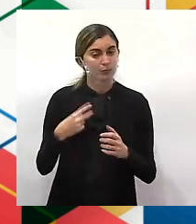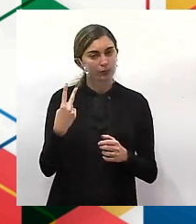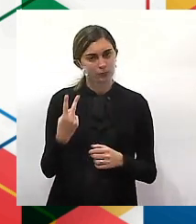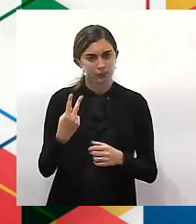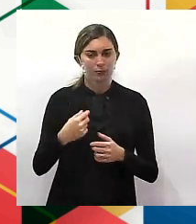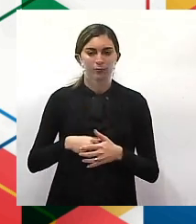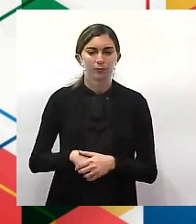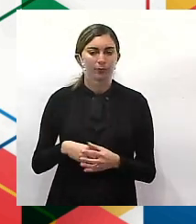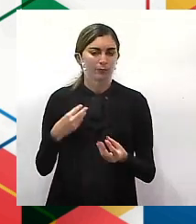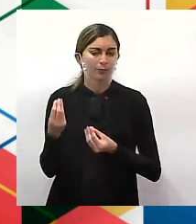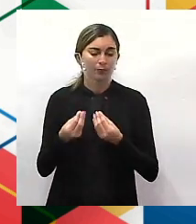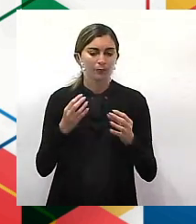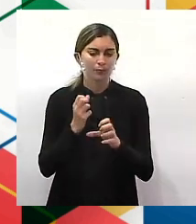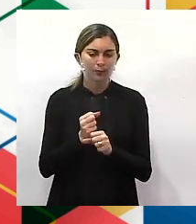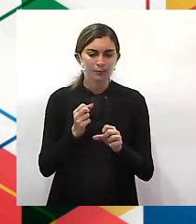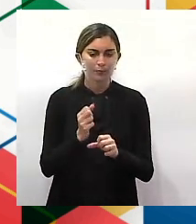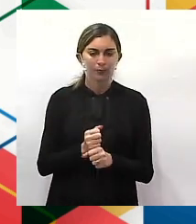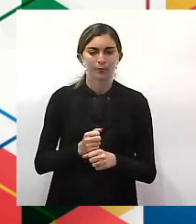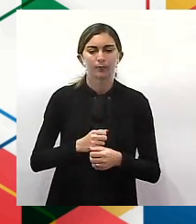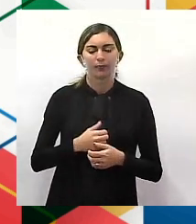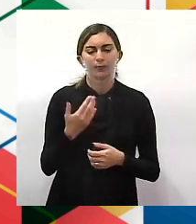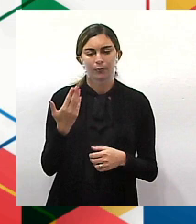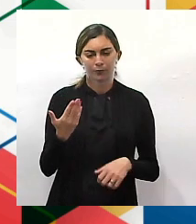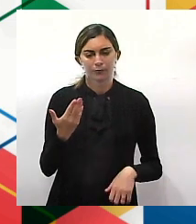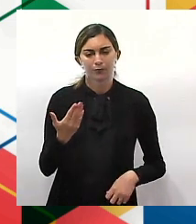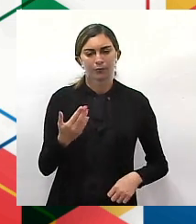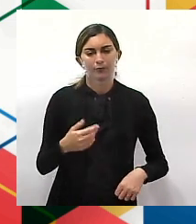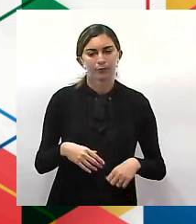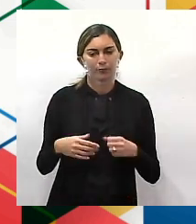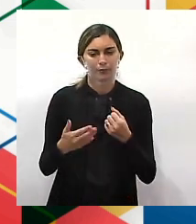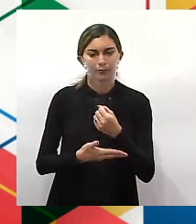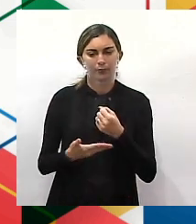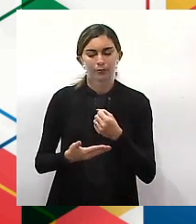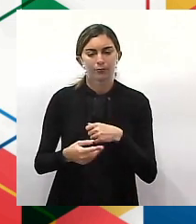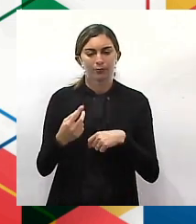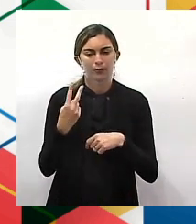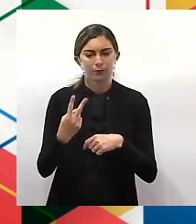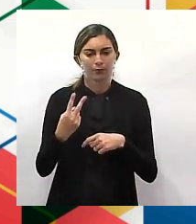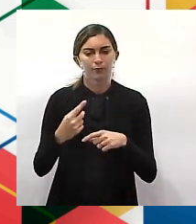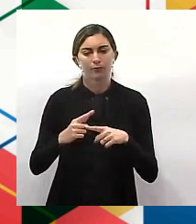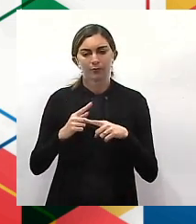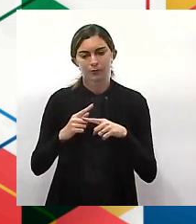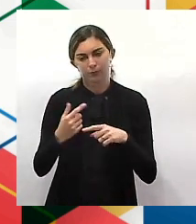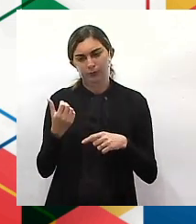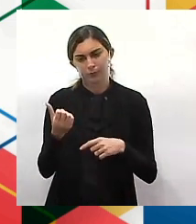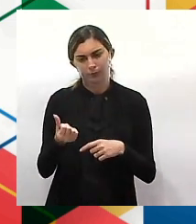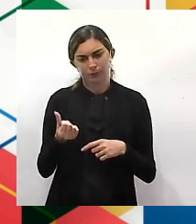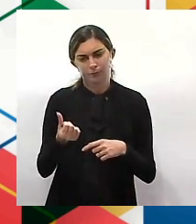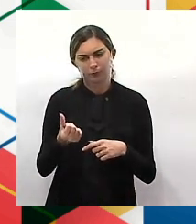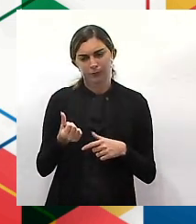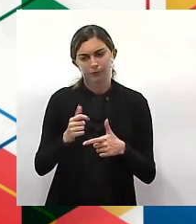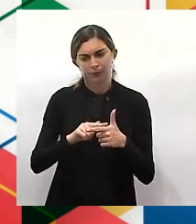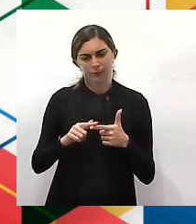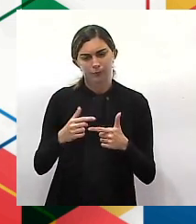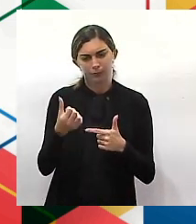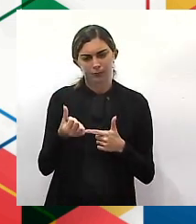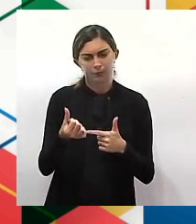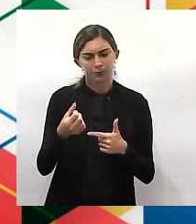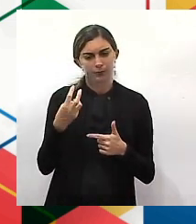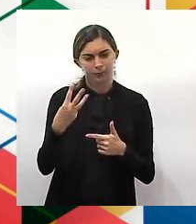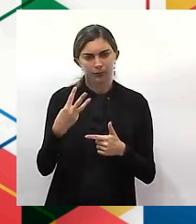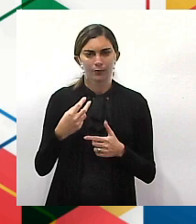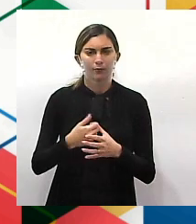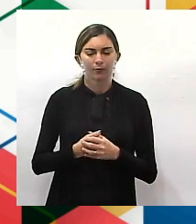2. Como é que calcula a área do triângulo? Base vezes altura. Base 2, altura 3. 2 vezes 3, 6. 6 dividido por 2,